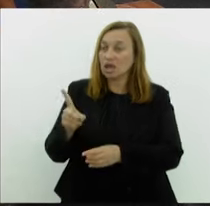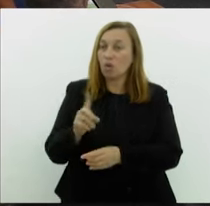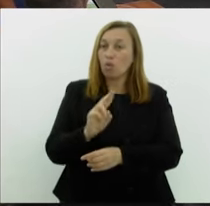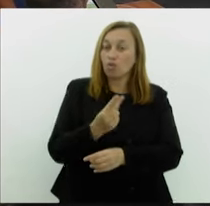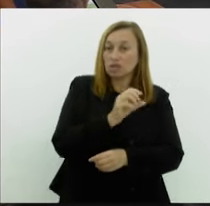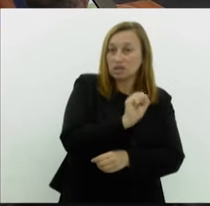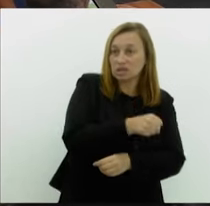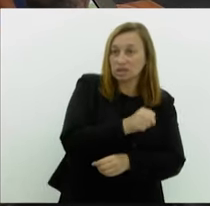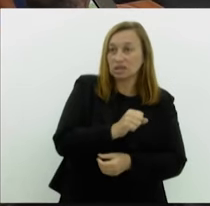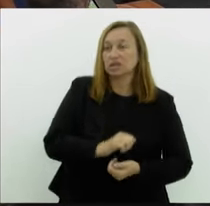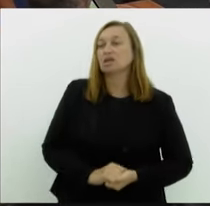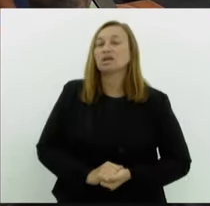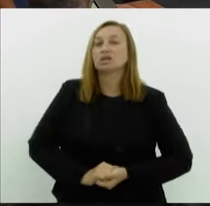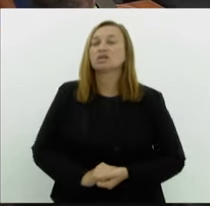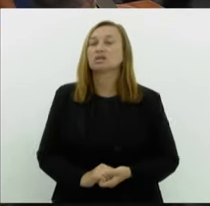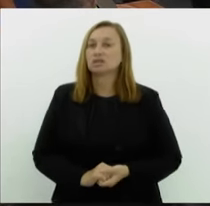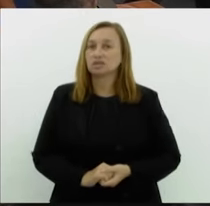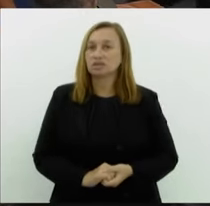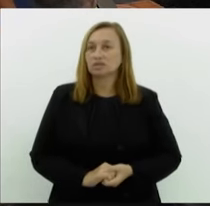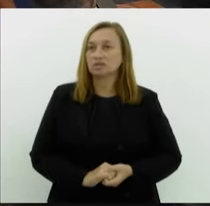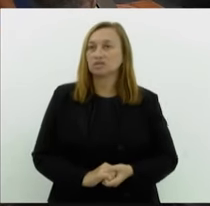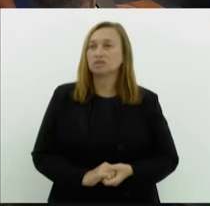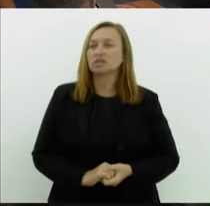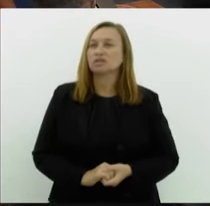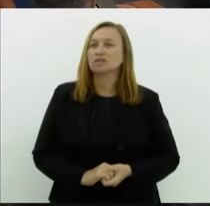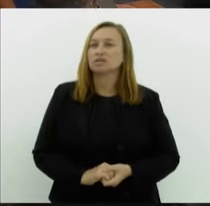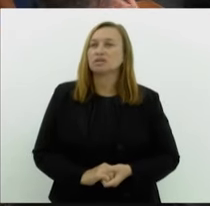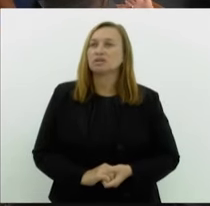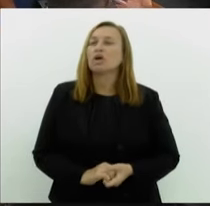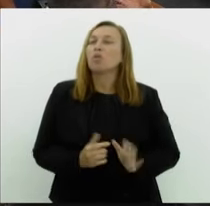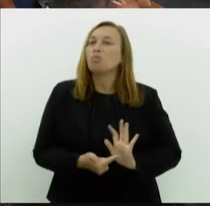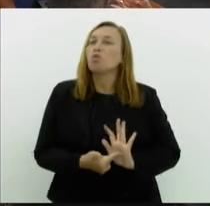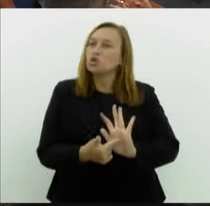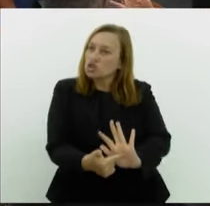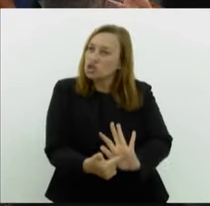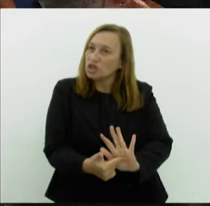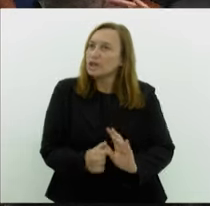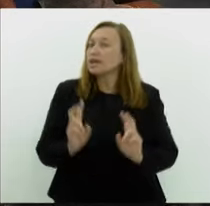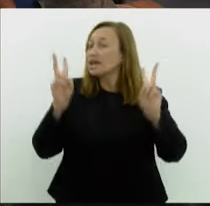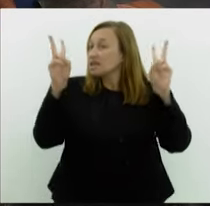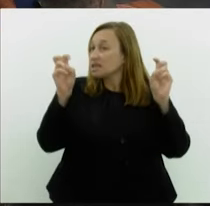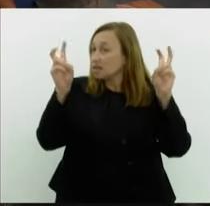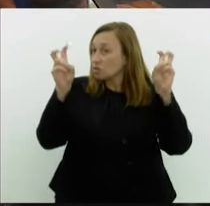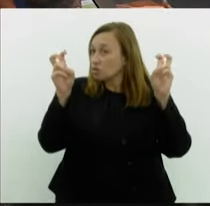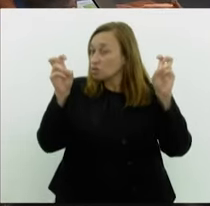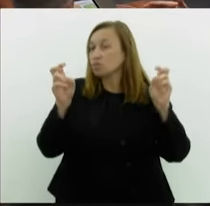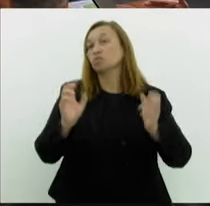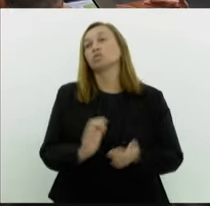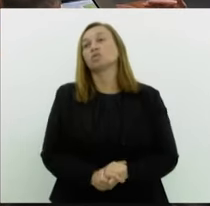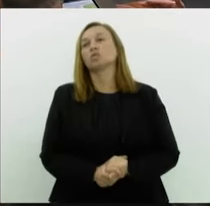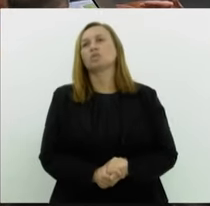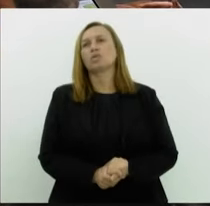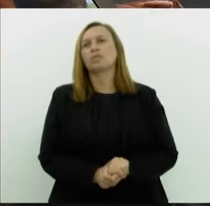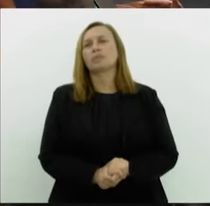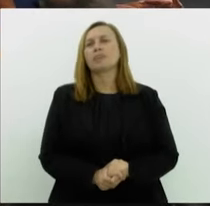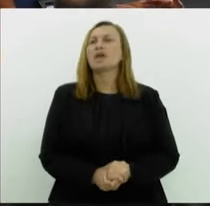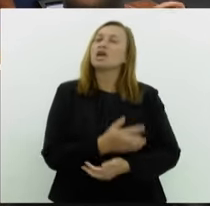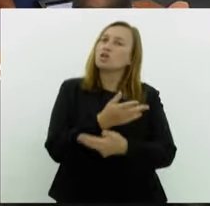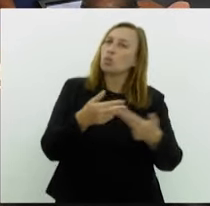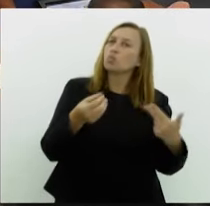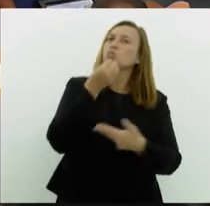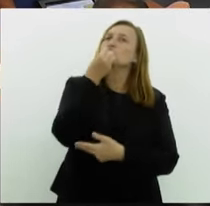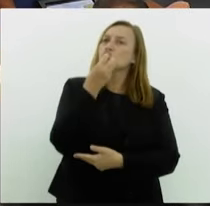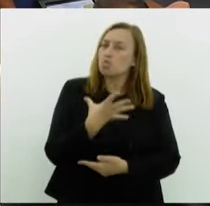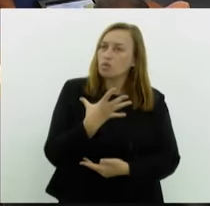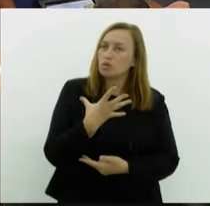aqui discuti a matéria, mostrei que esta matéria tinha questões positivas